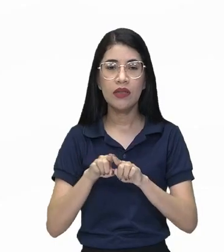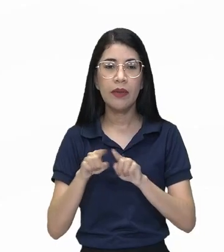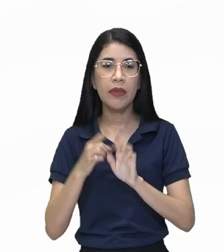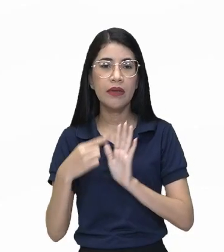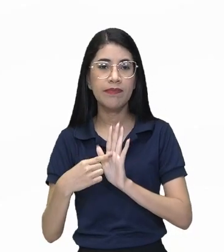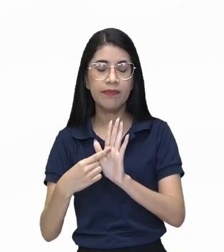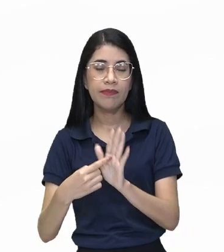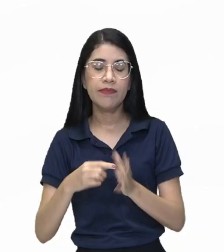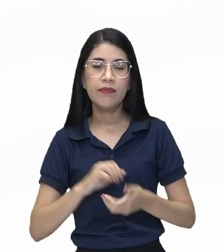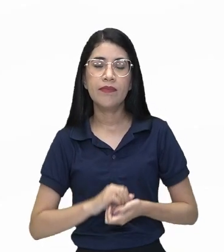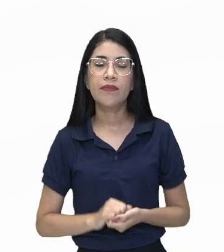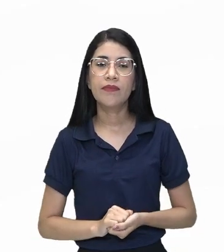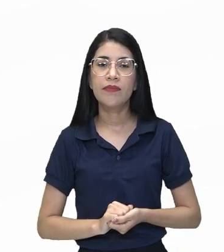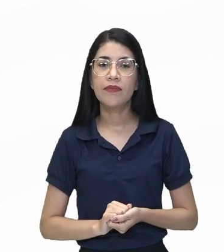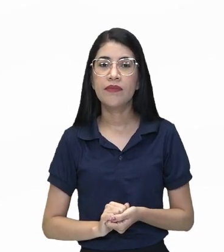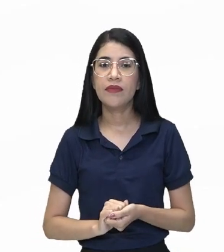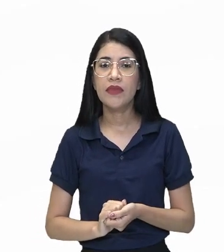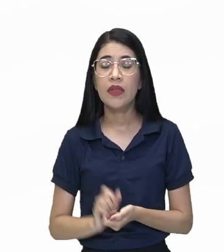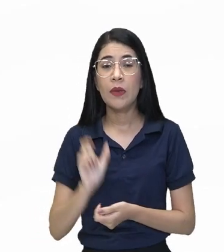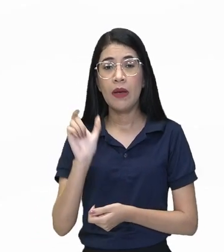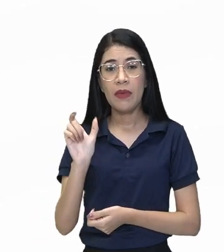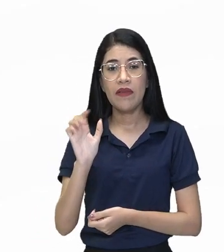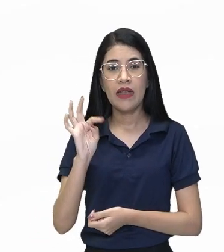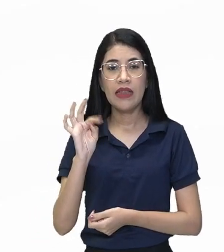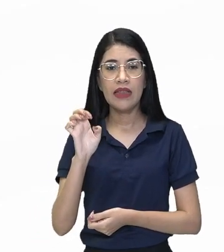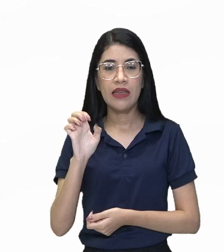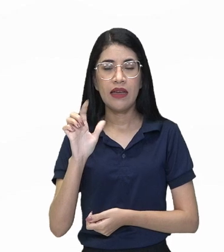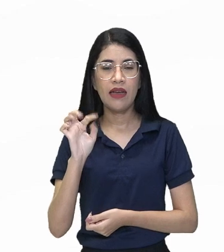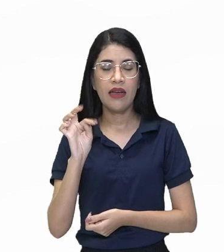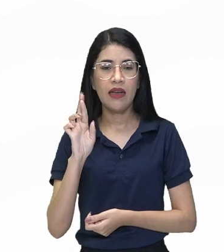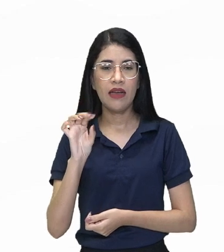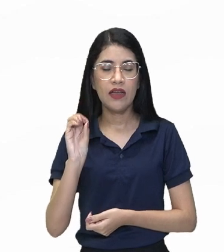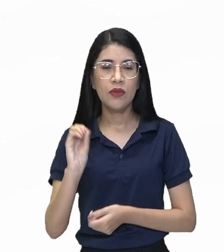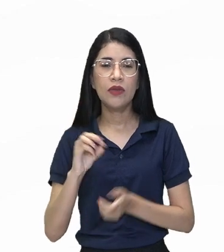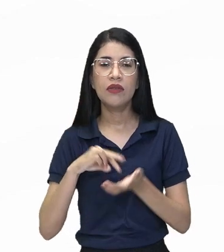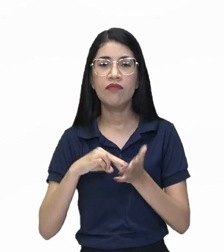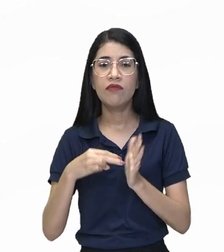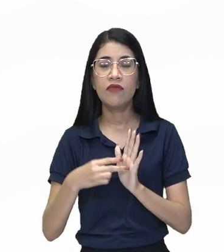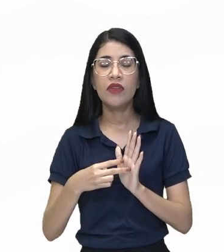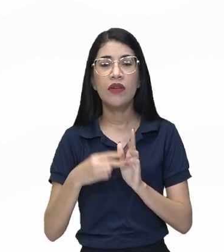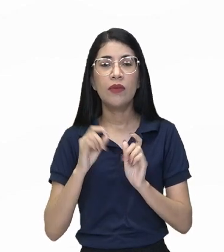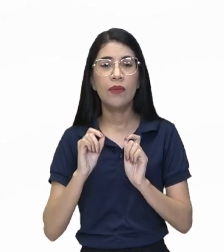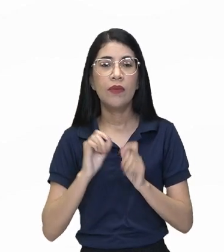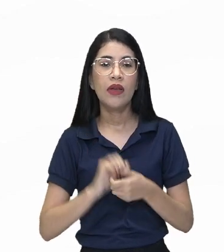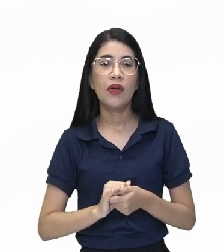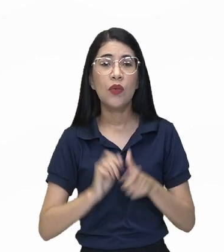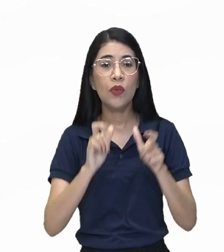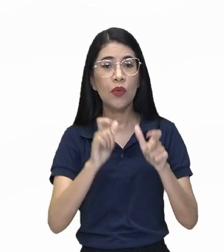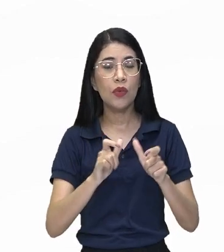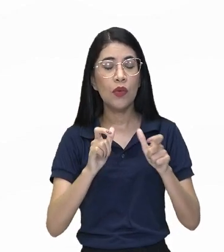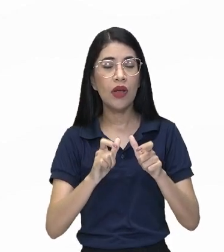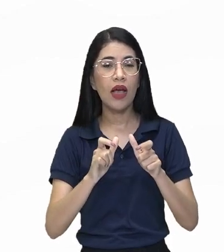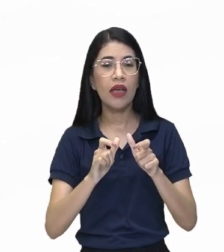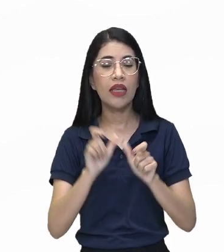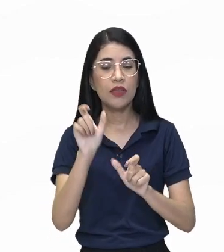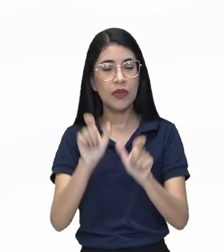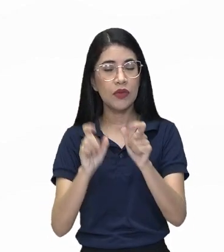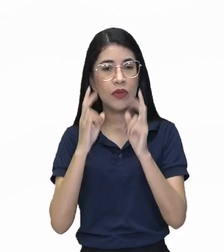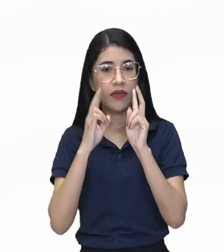Vamos lá? A palavra teatro tem origem grega e significado lugar de onde se